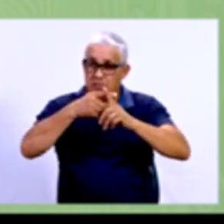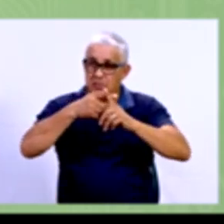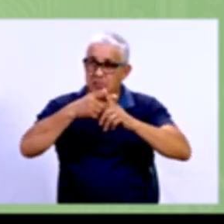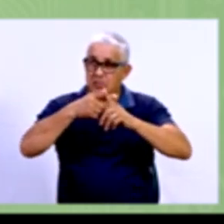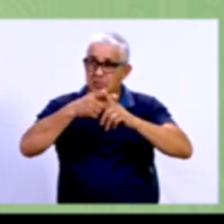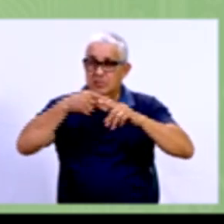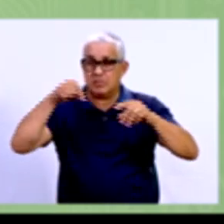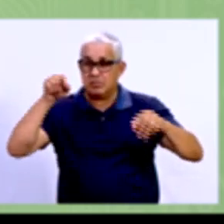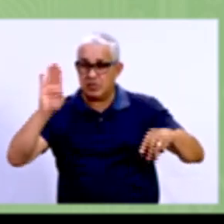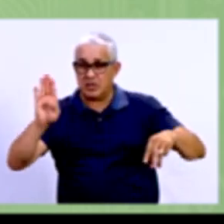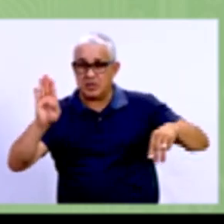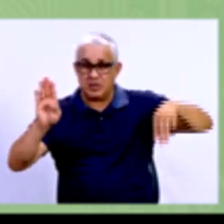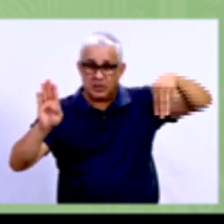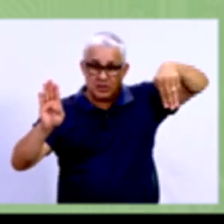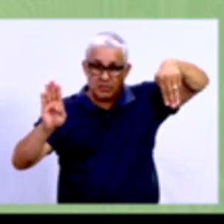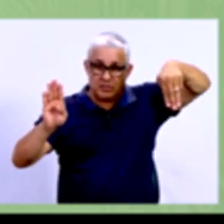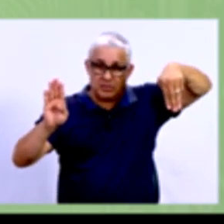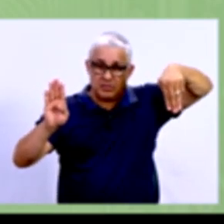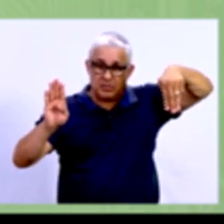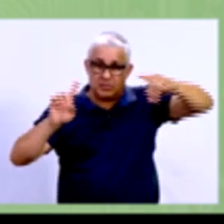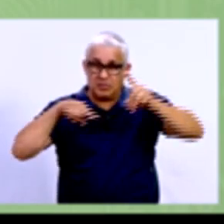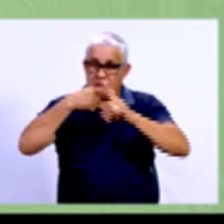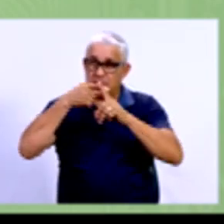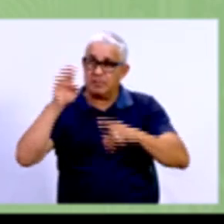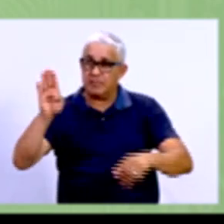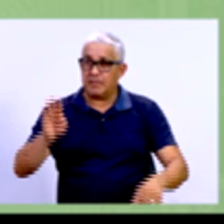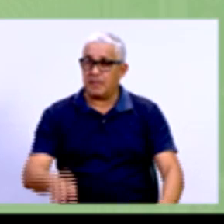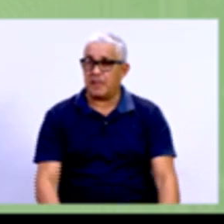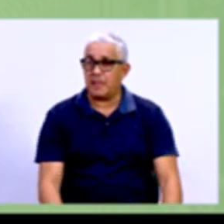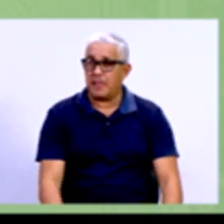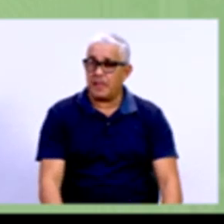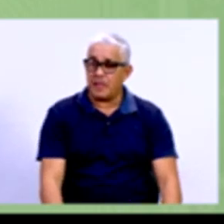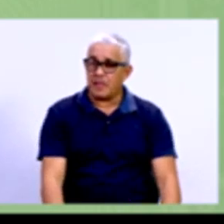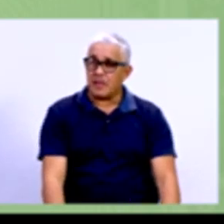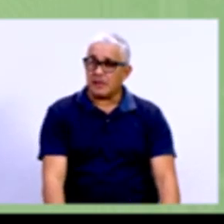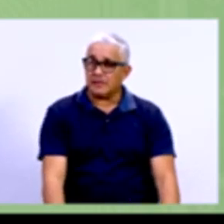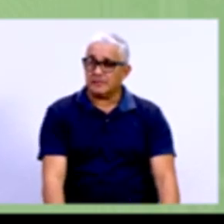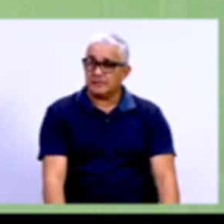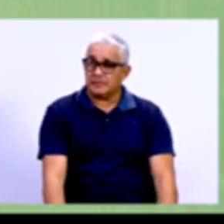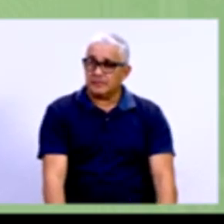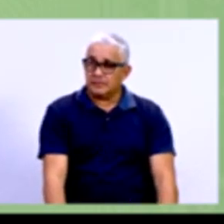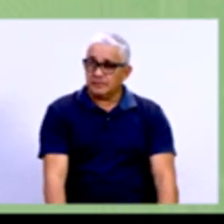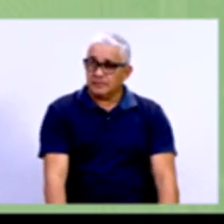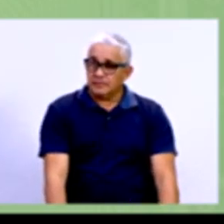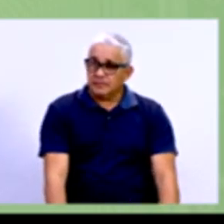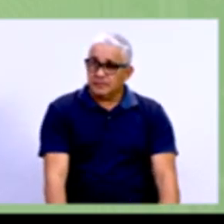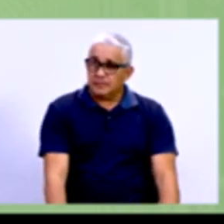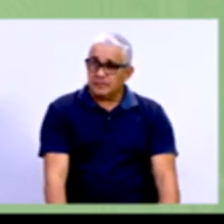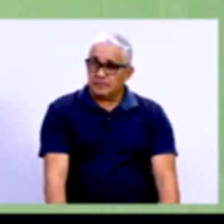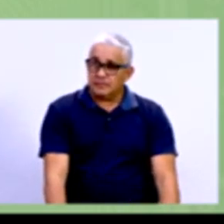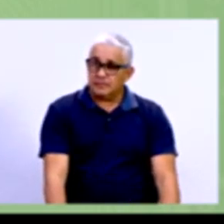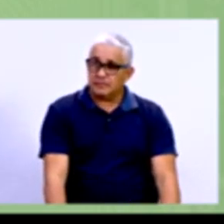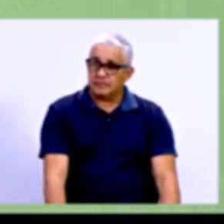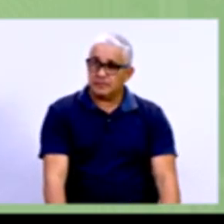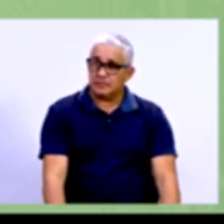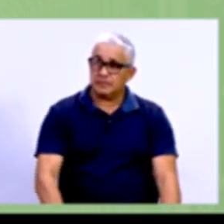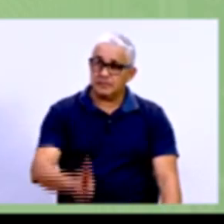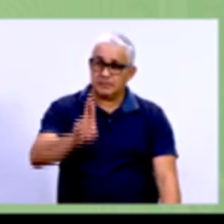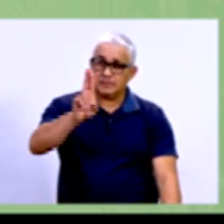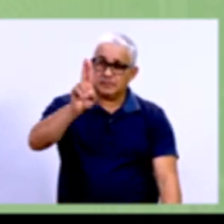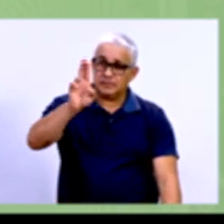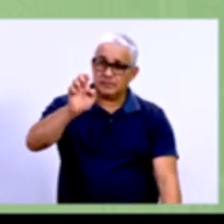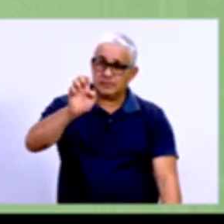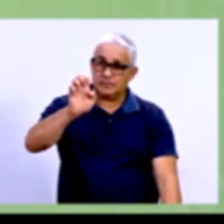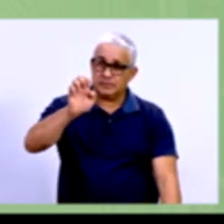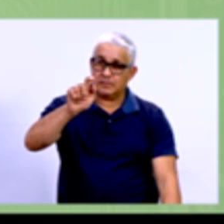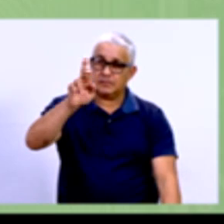que é o 0,314. Aí, com base no exemplo que nós demos, que identificou a regressão, no caso a gente